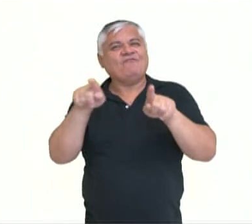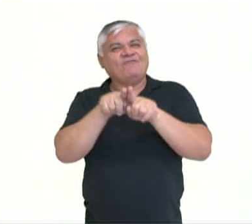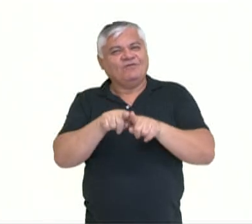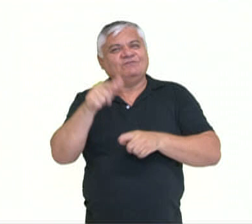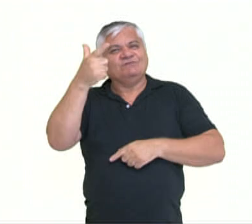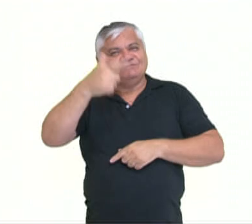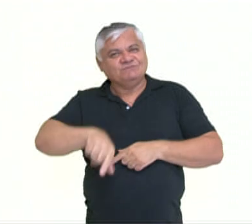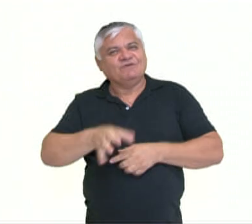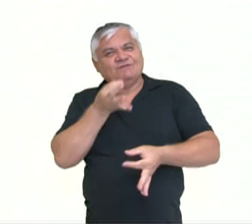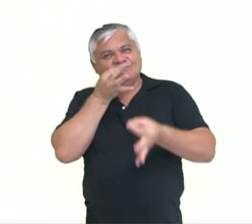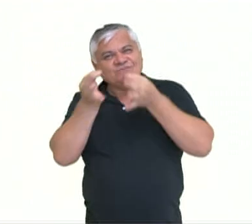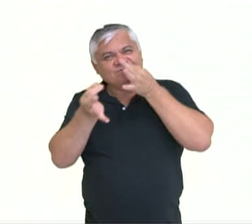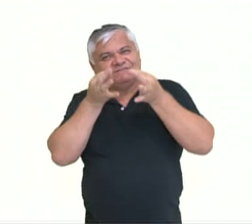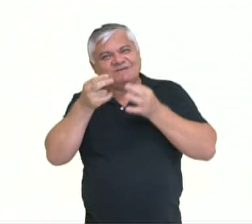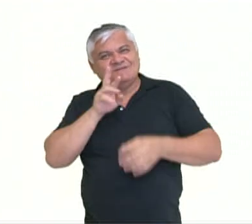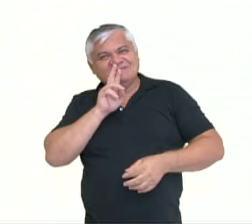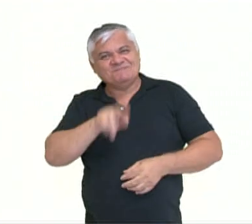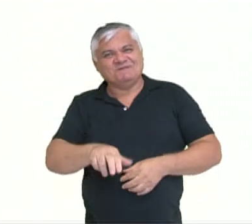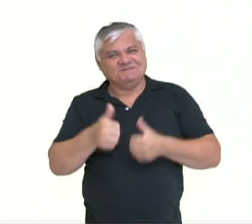uma sugestão de resposta, bien?